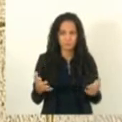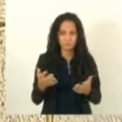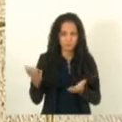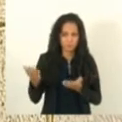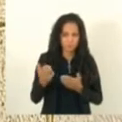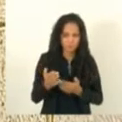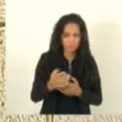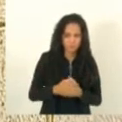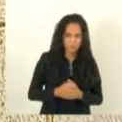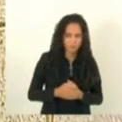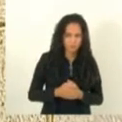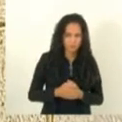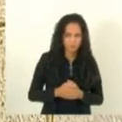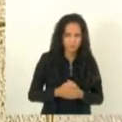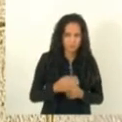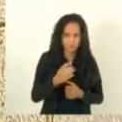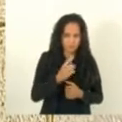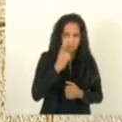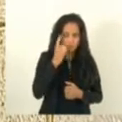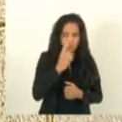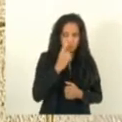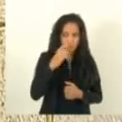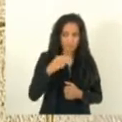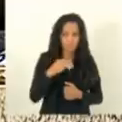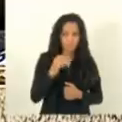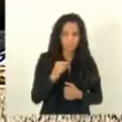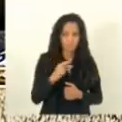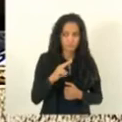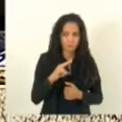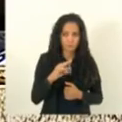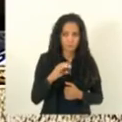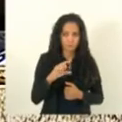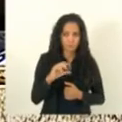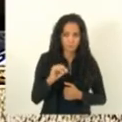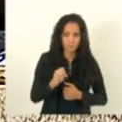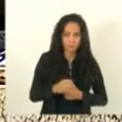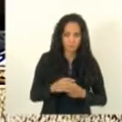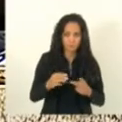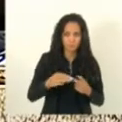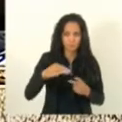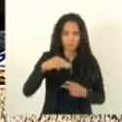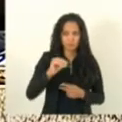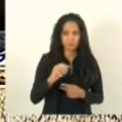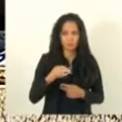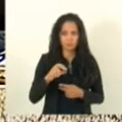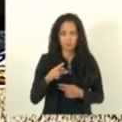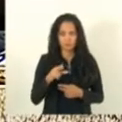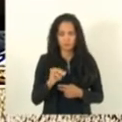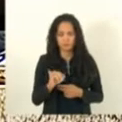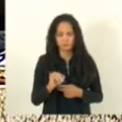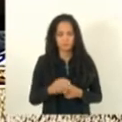palavra, deputado Marcelo Santos, doutor Emílio Mameri,